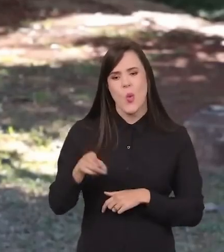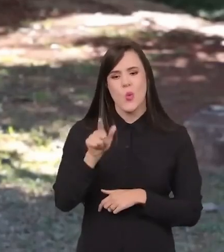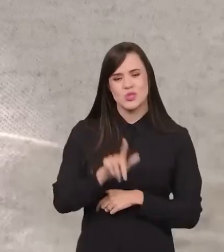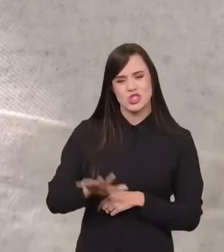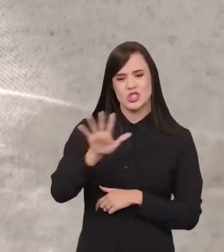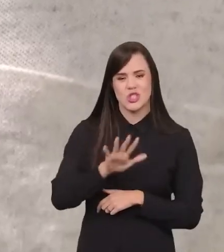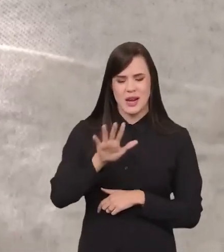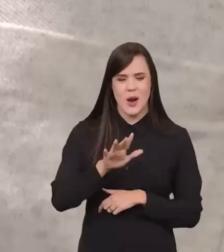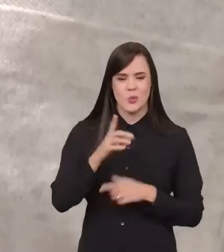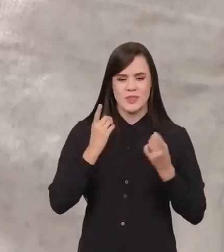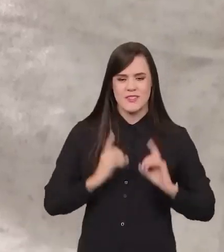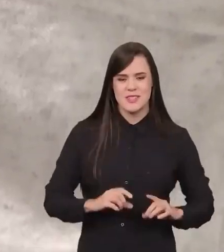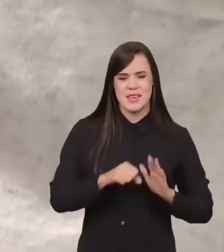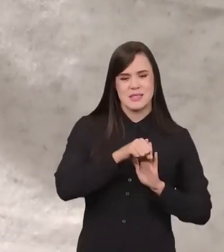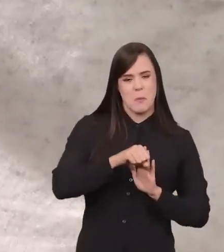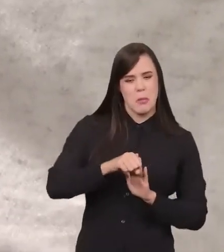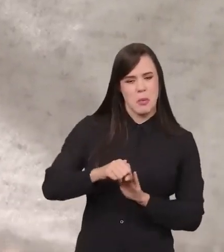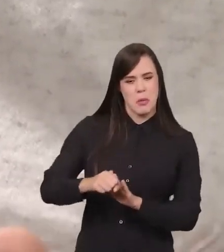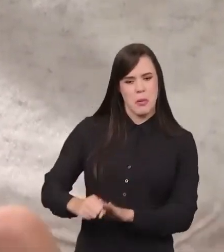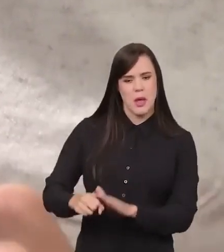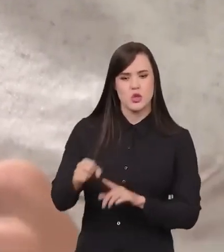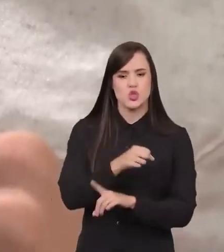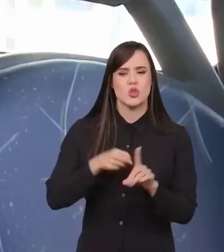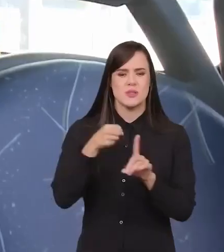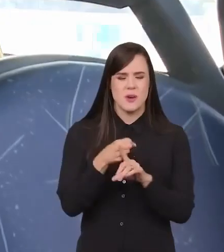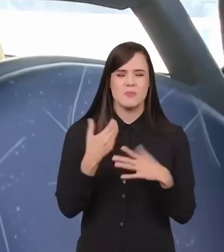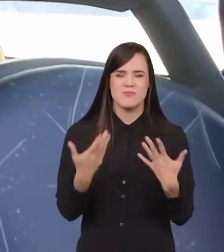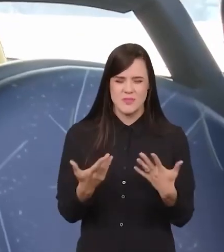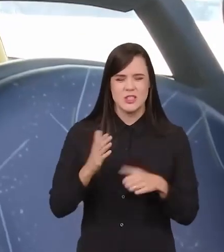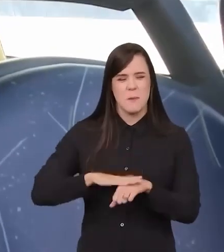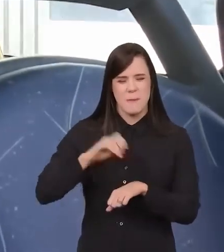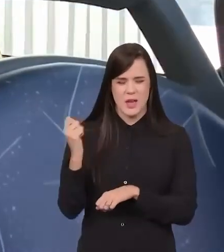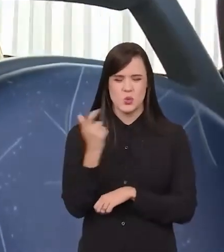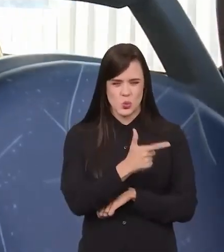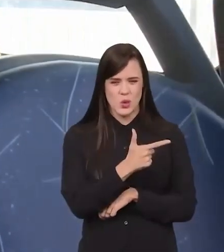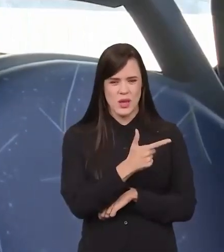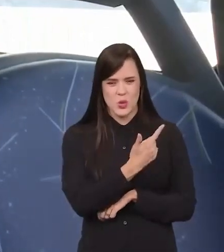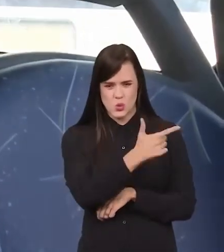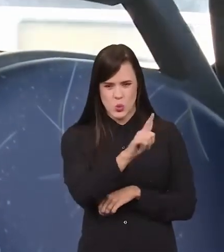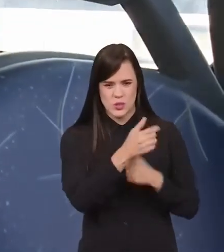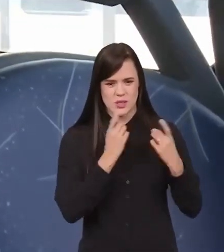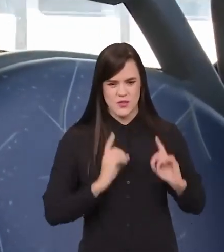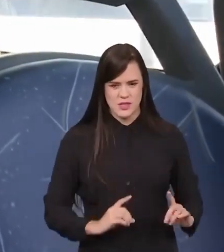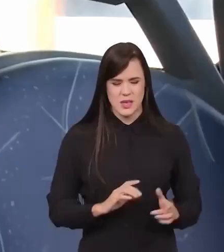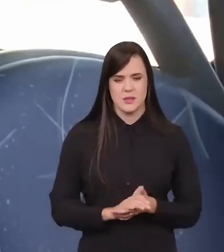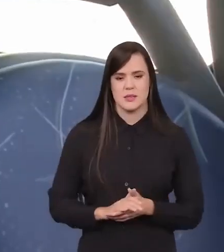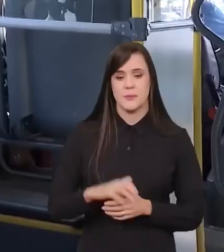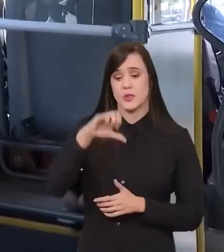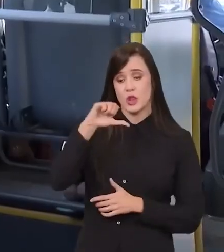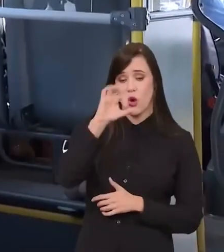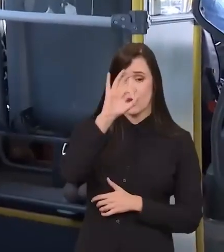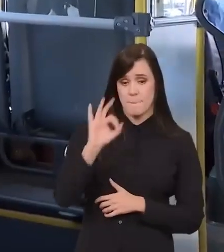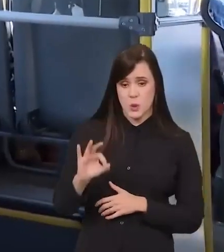São deficiências que foram excluídas socialmente de uma forma muito mais acentuada que as demais, né? Nós temos quase